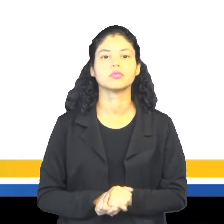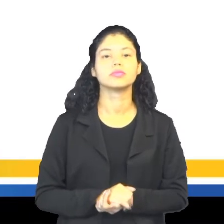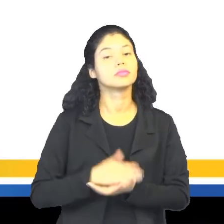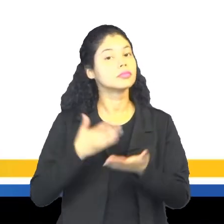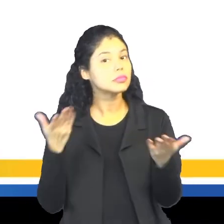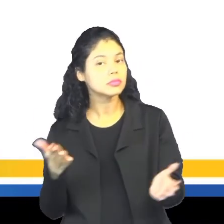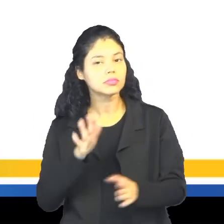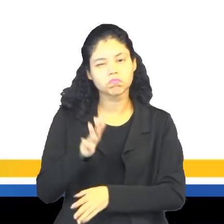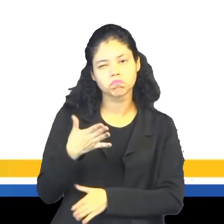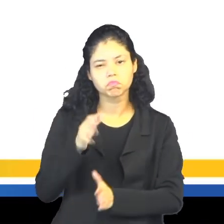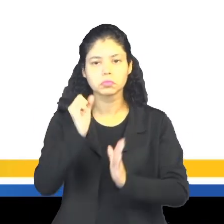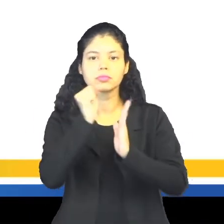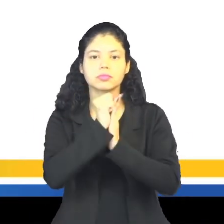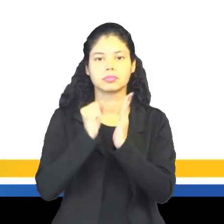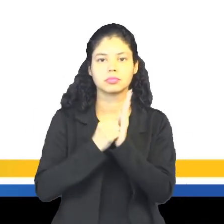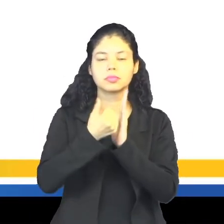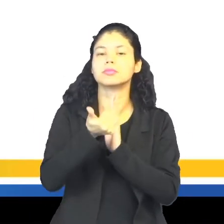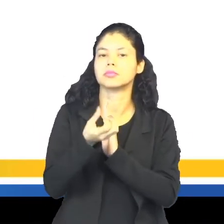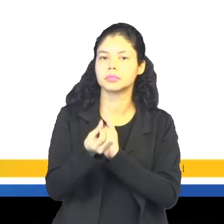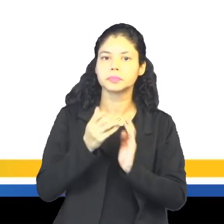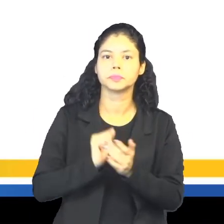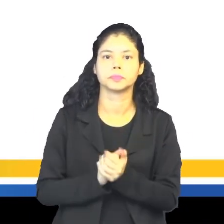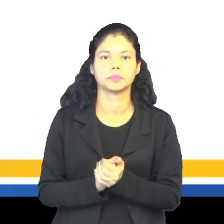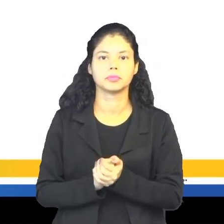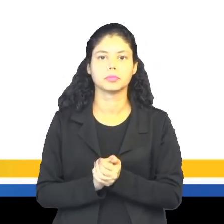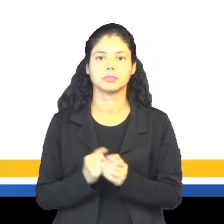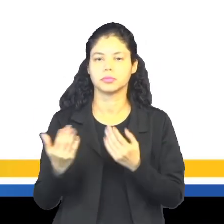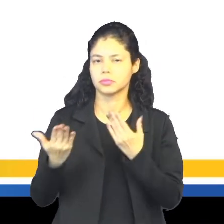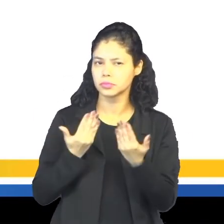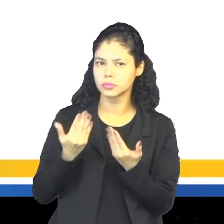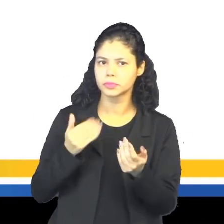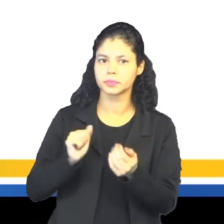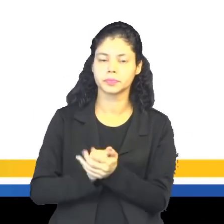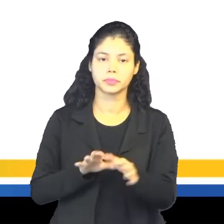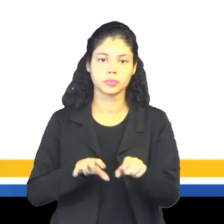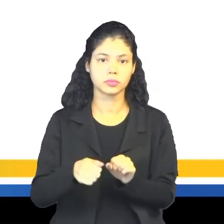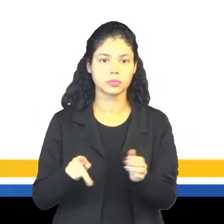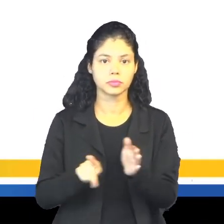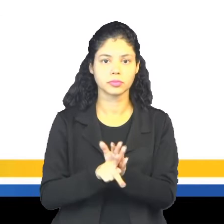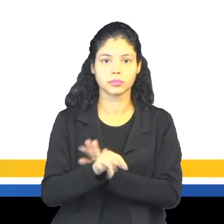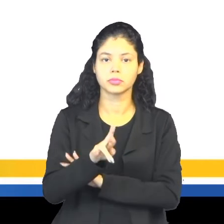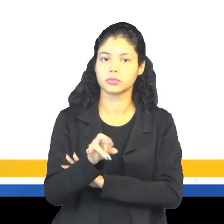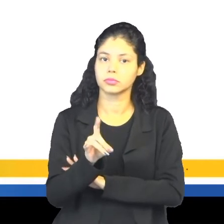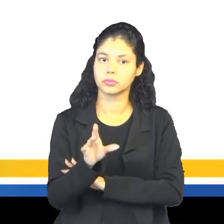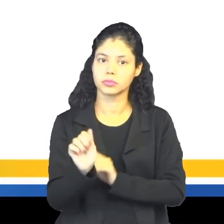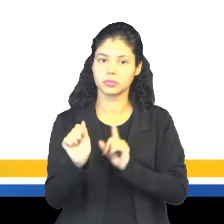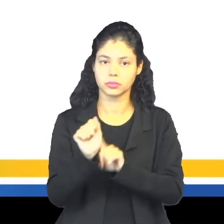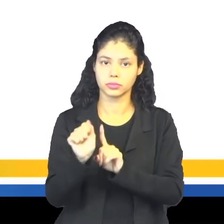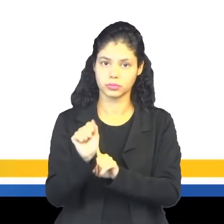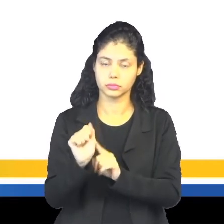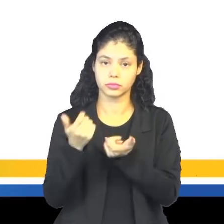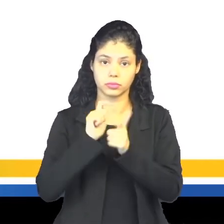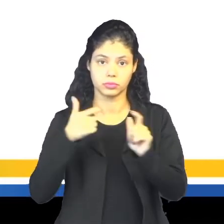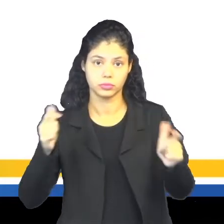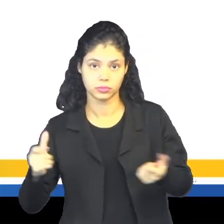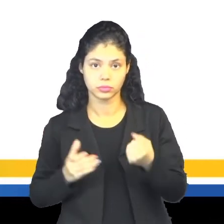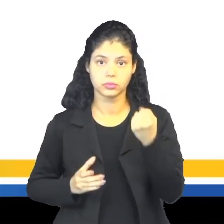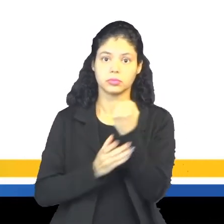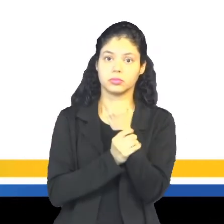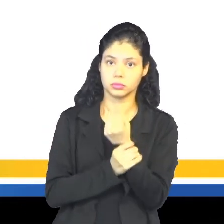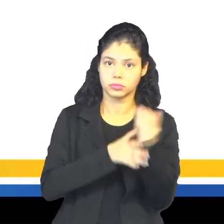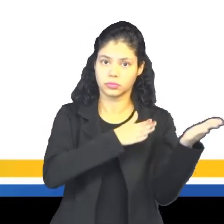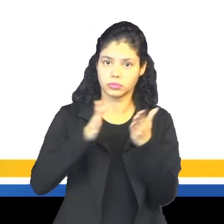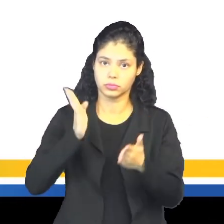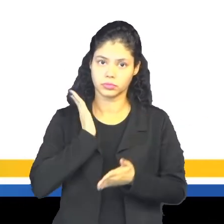Por volta do século XVI, associa essa formação das monarquias nacionais europeias. Letra A demanda de protecionismo por parte